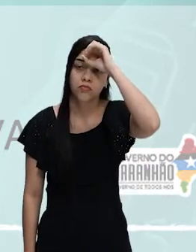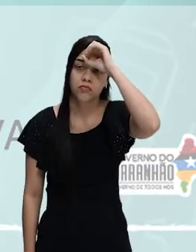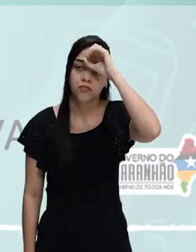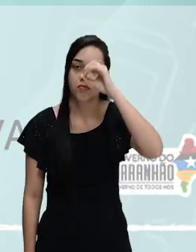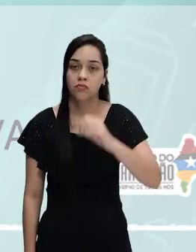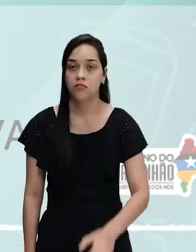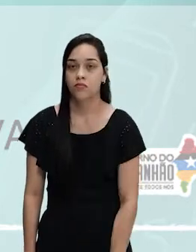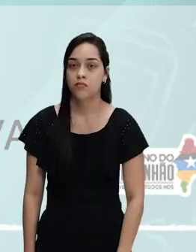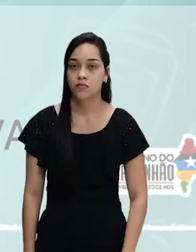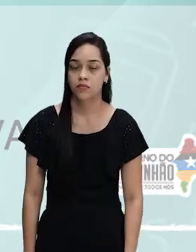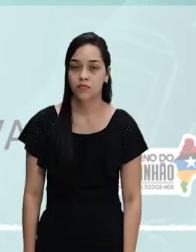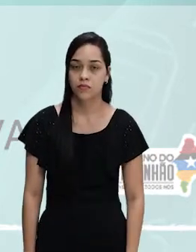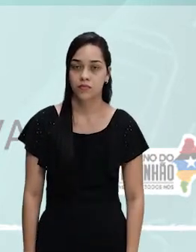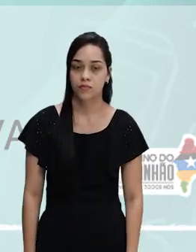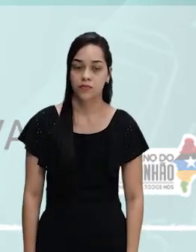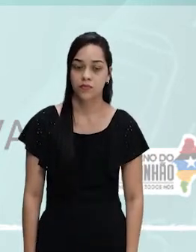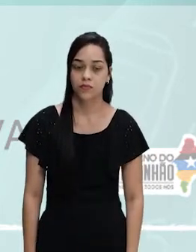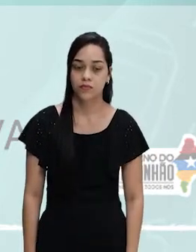vendo aí?